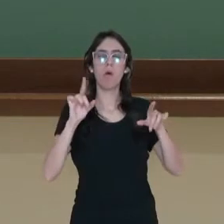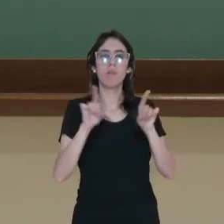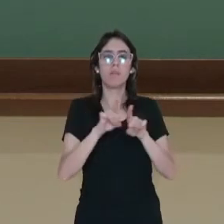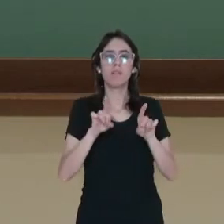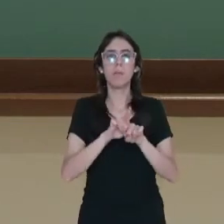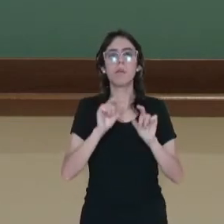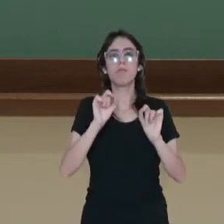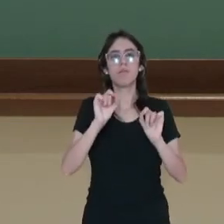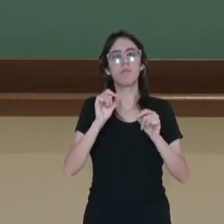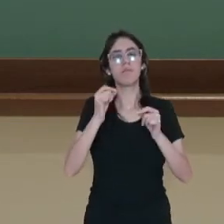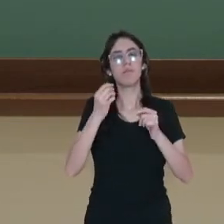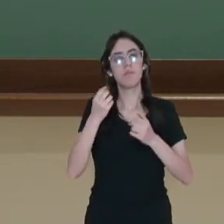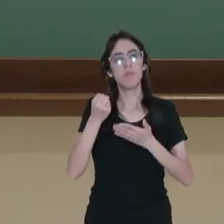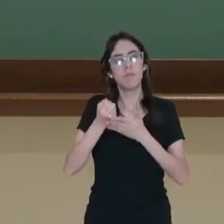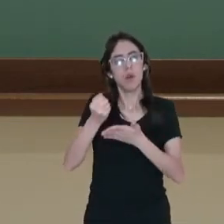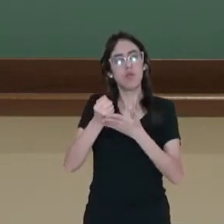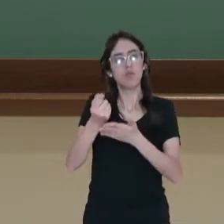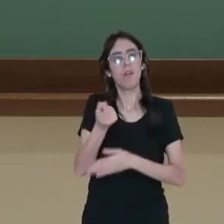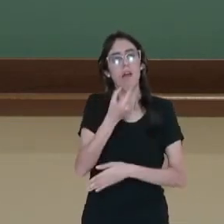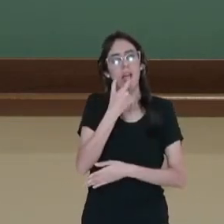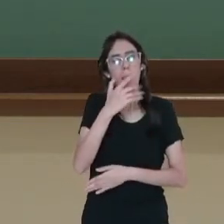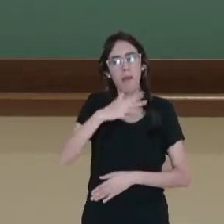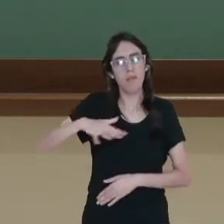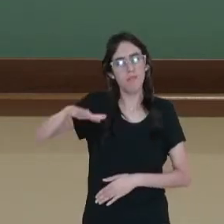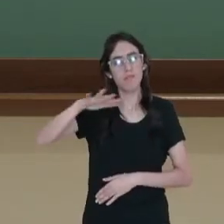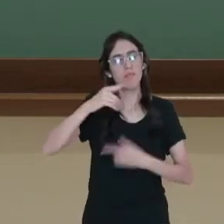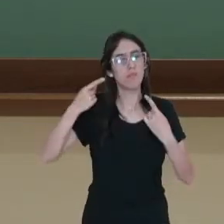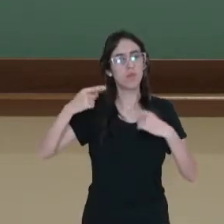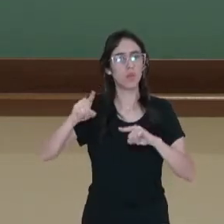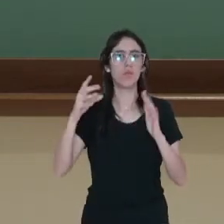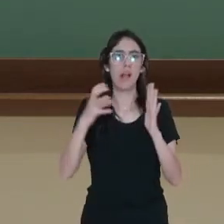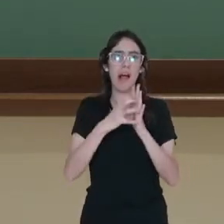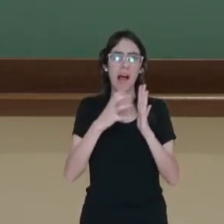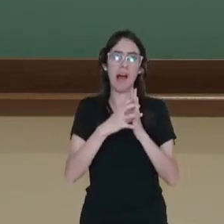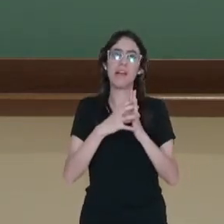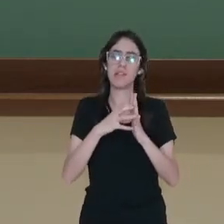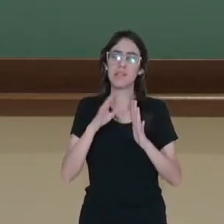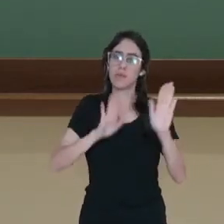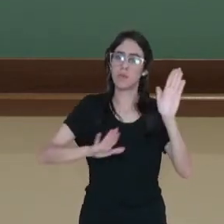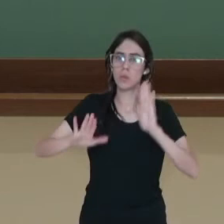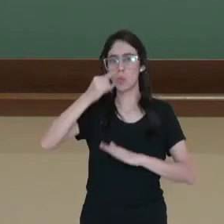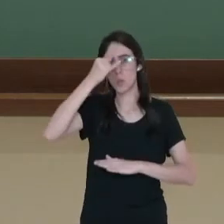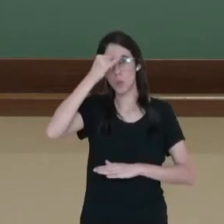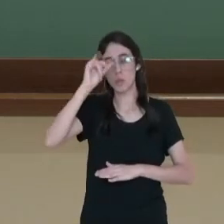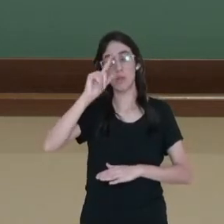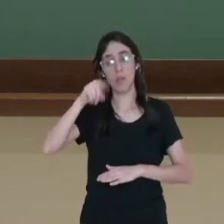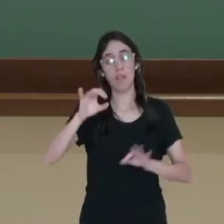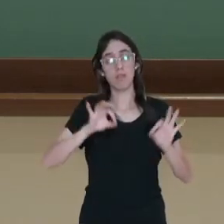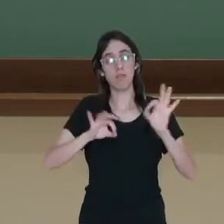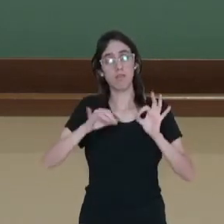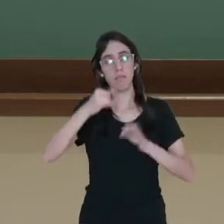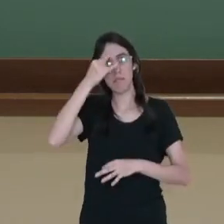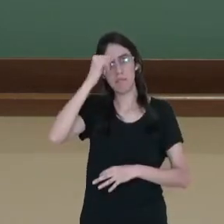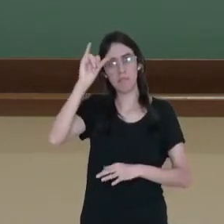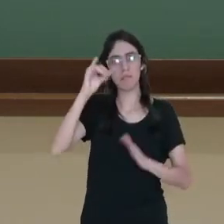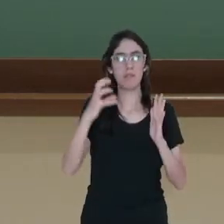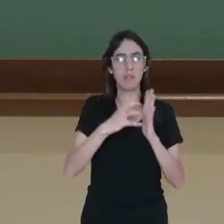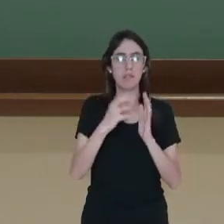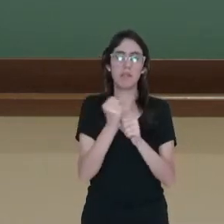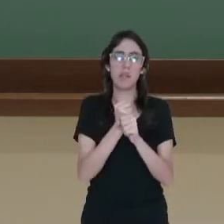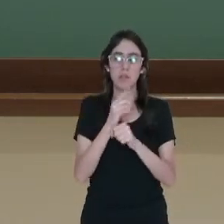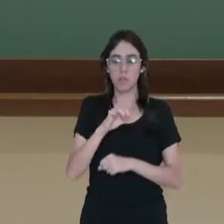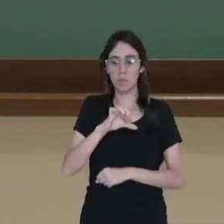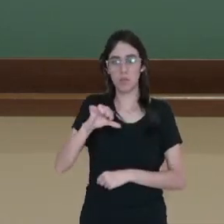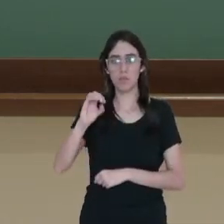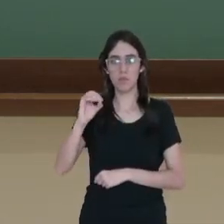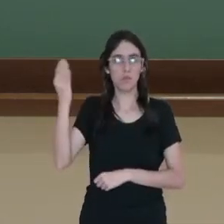medicamentos, maior acesso a medicamentos para combater a AIDS, campanhas de prevenção à AIDS, que nos anos